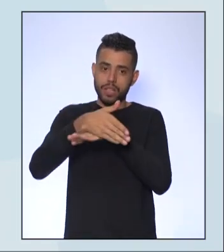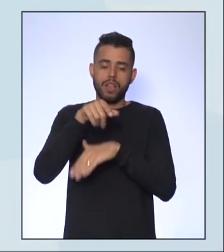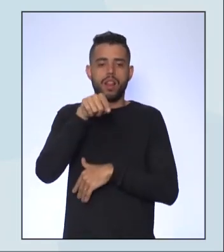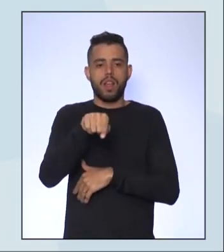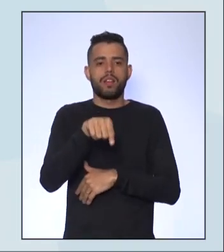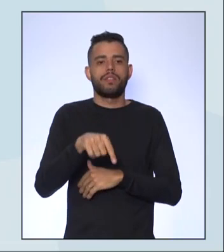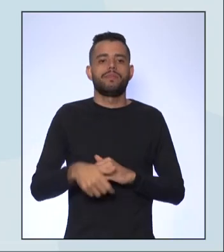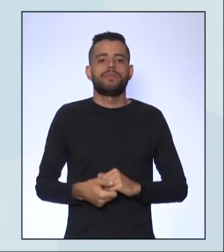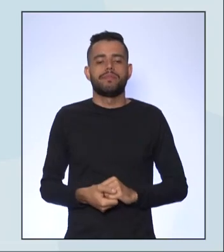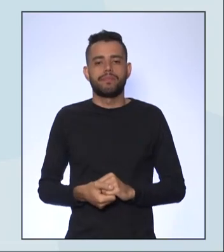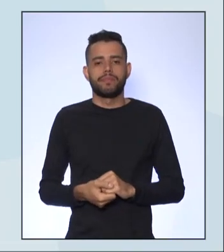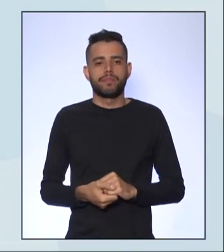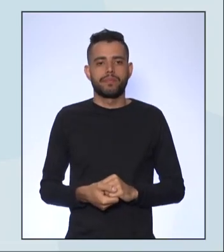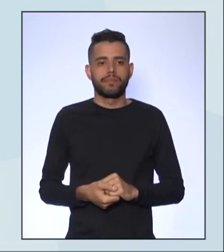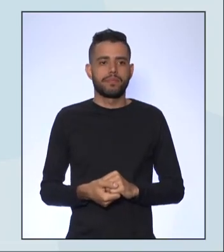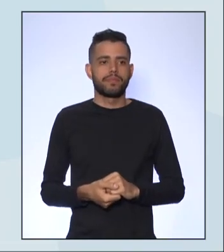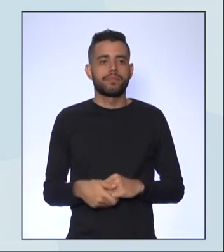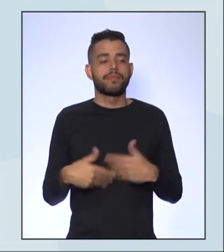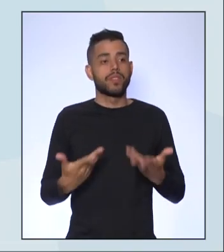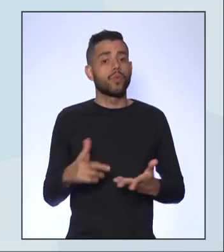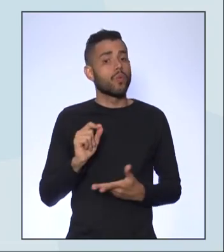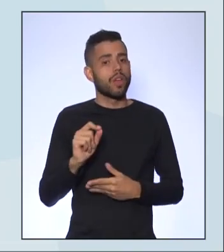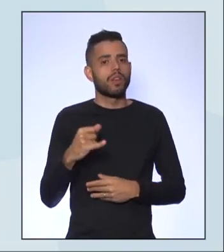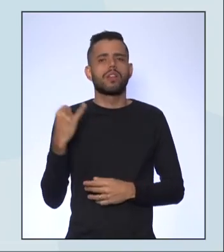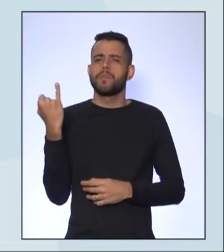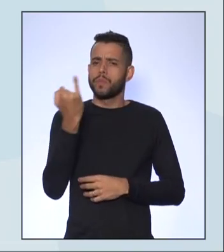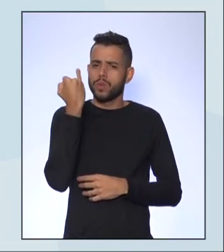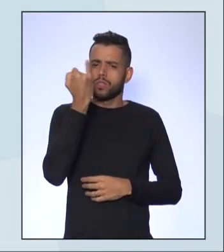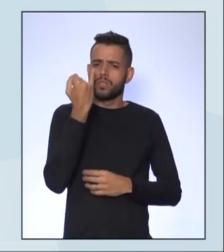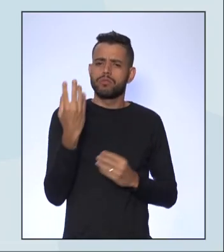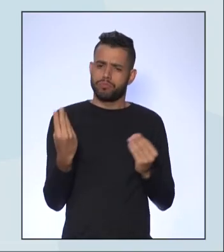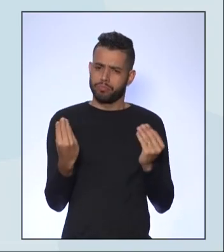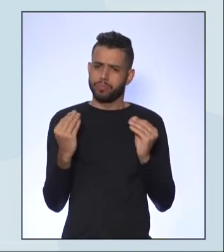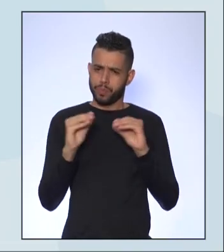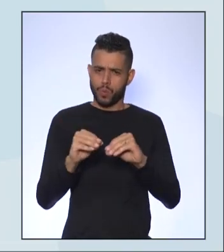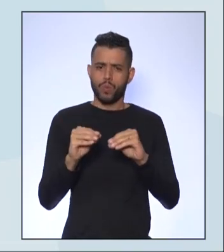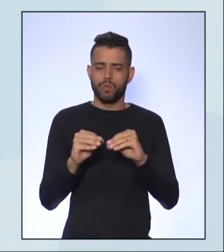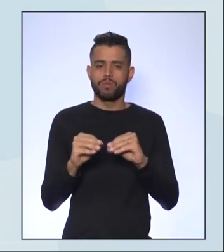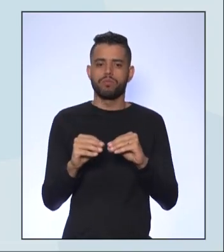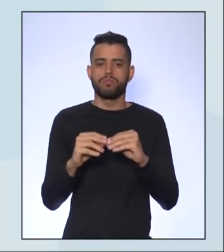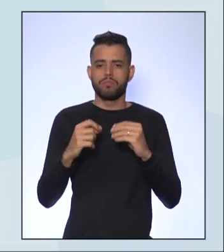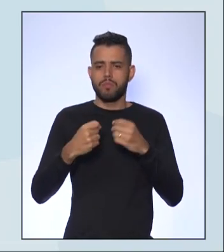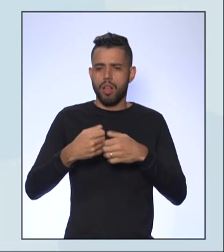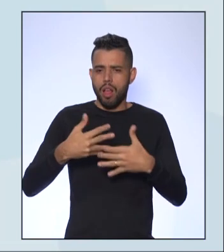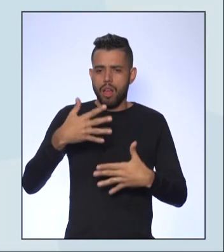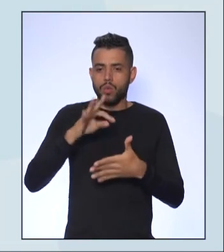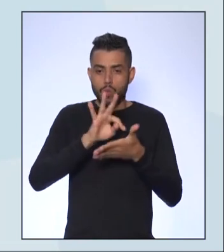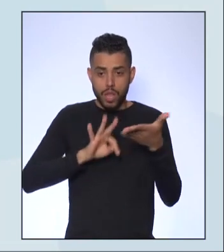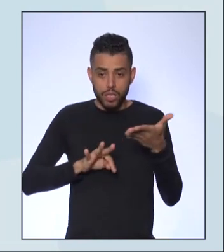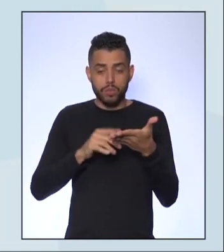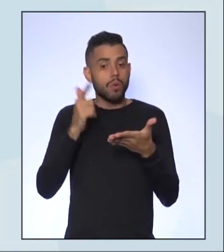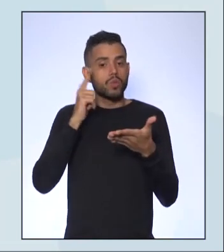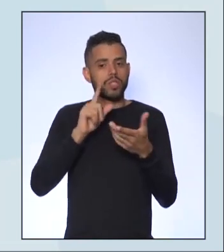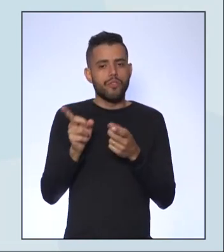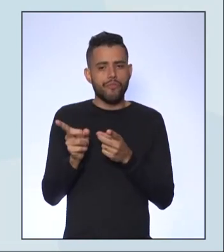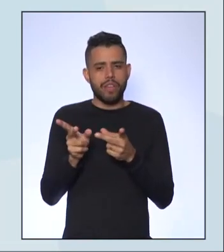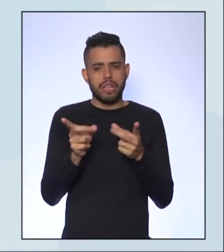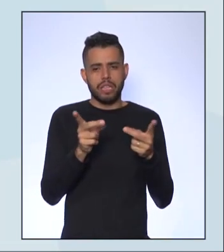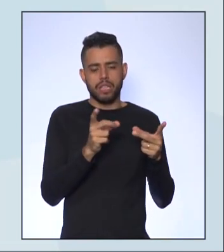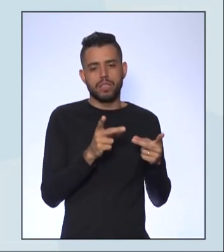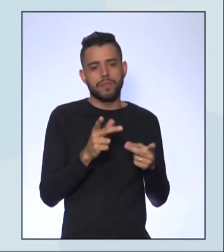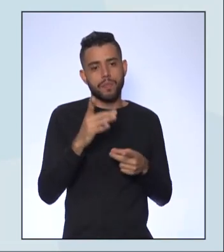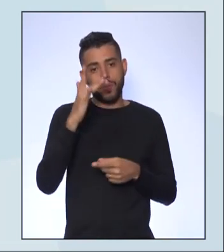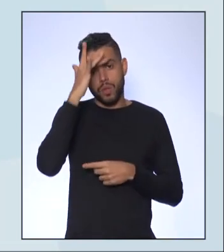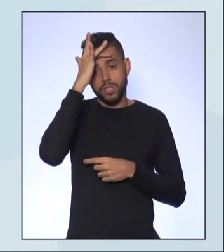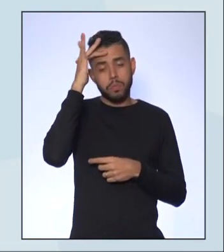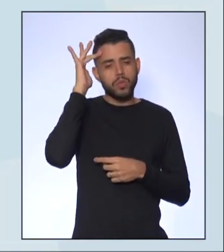Chá. Então, era importante colocar isso na mensagem para você vender esse terreno, esse lote de terreno. Então, as pessoas mais